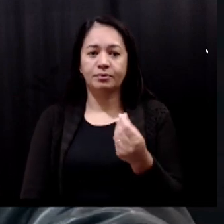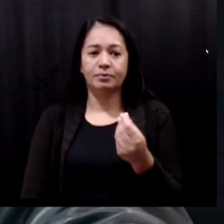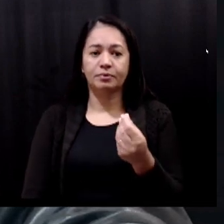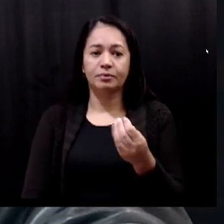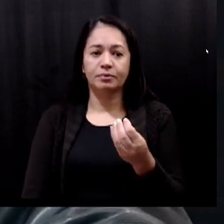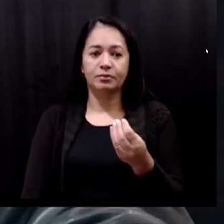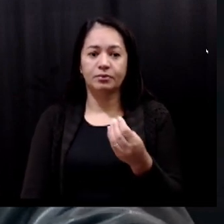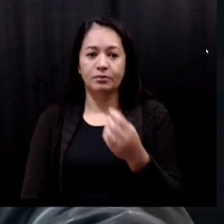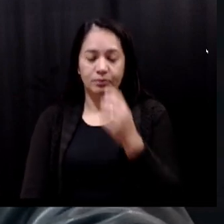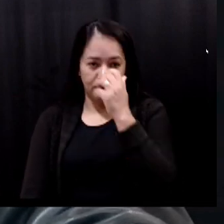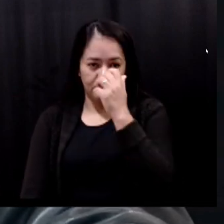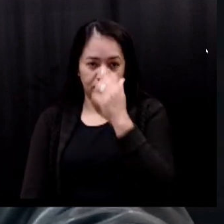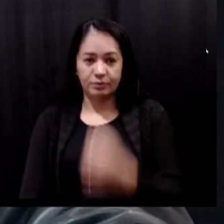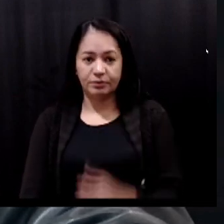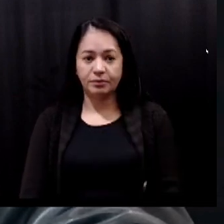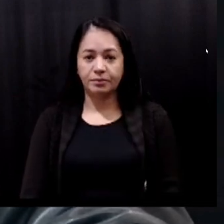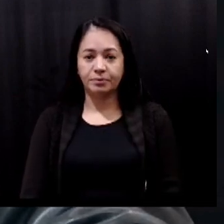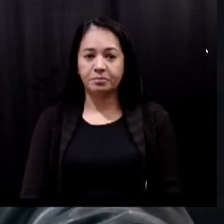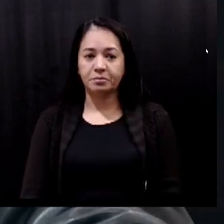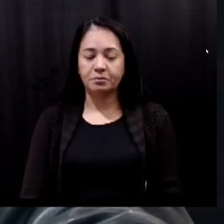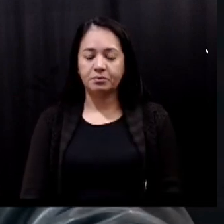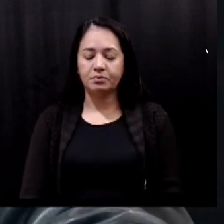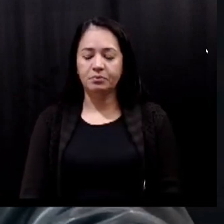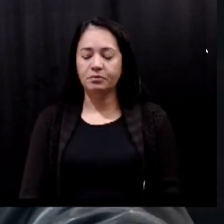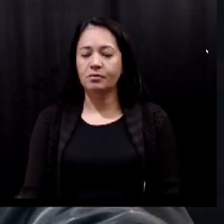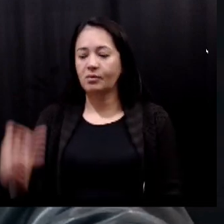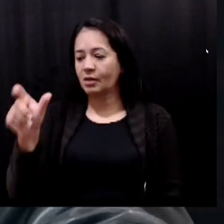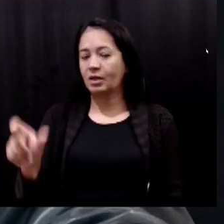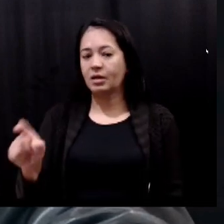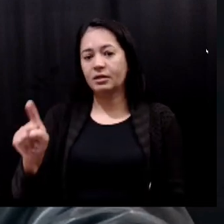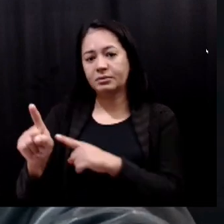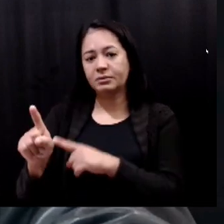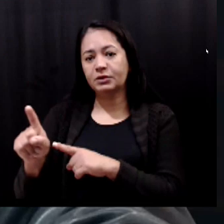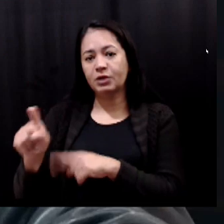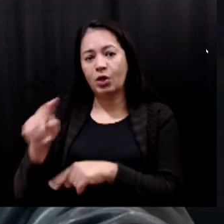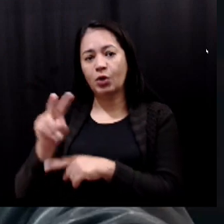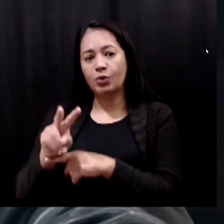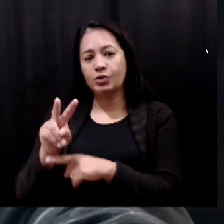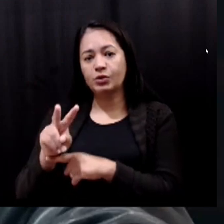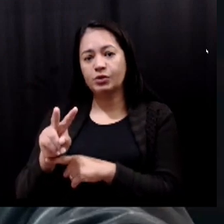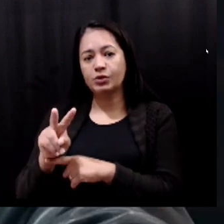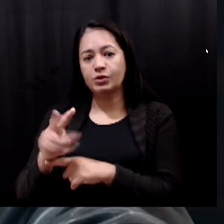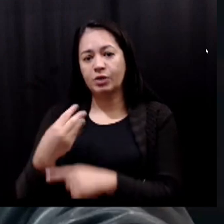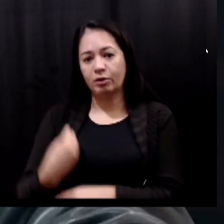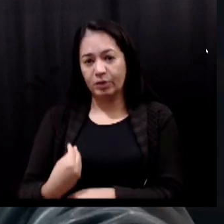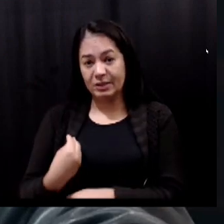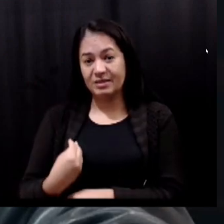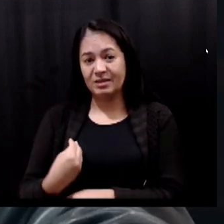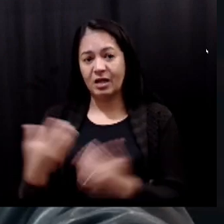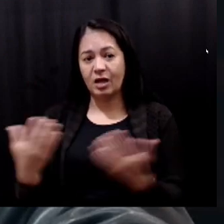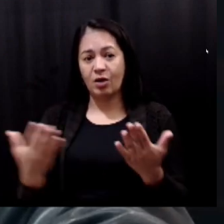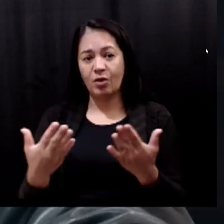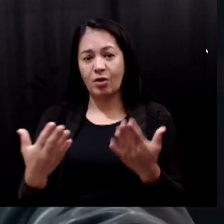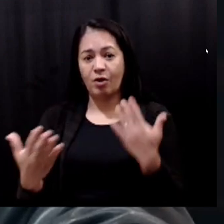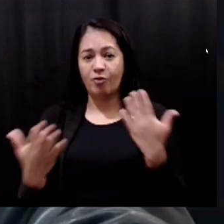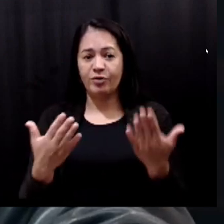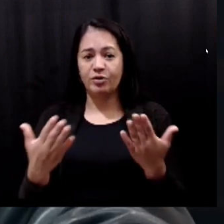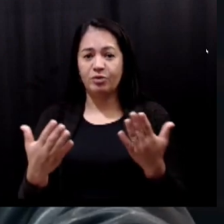a existência de cuidadores, né, é um fenômeno psicossocial relativamente recente,